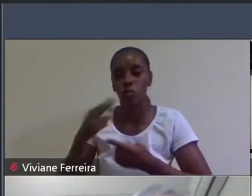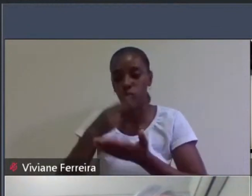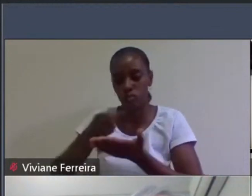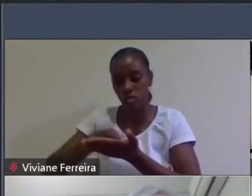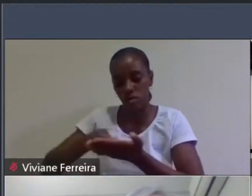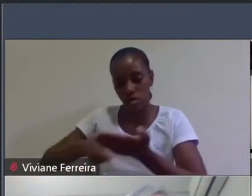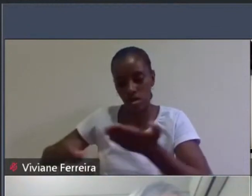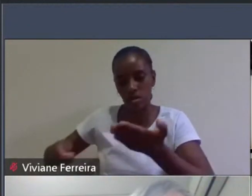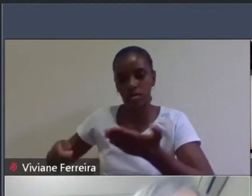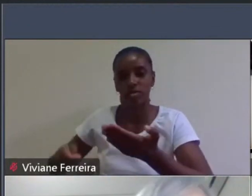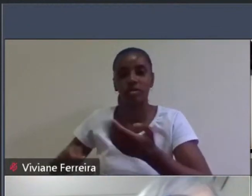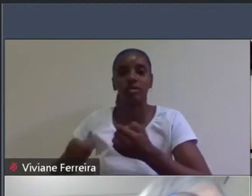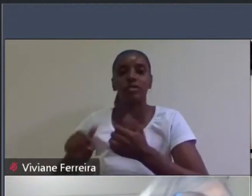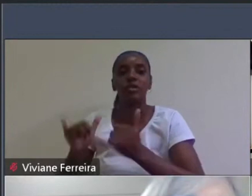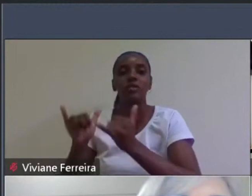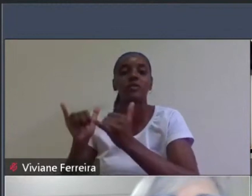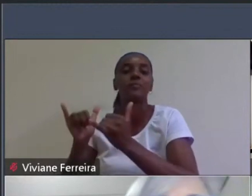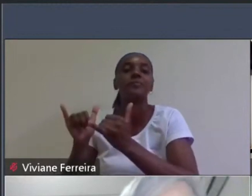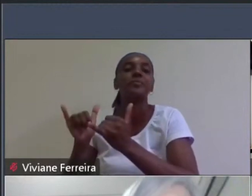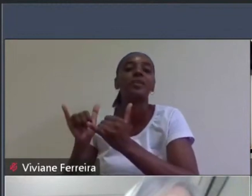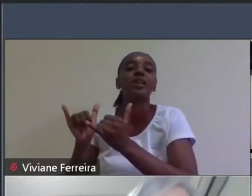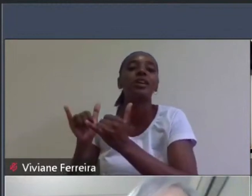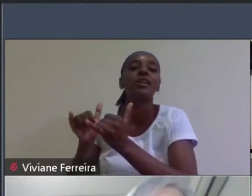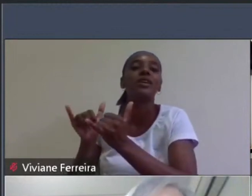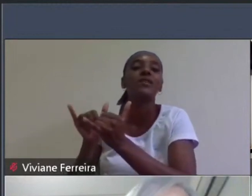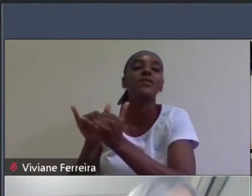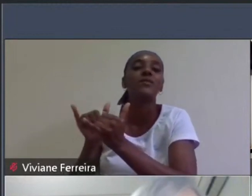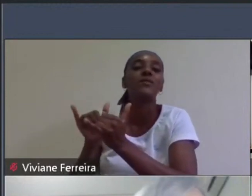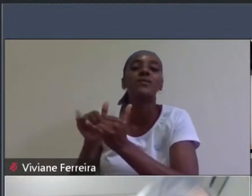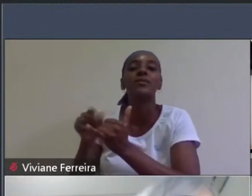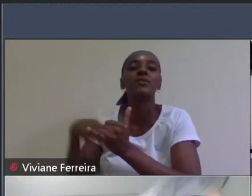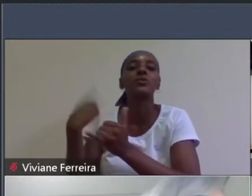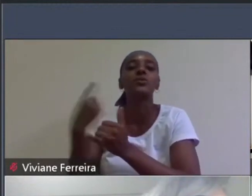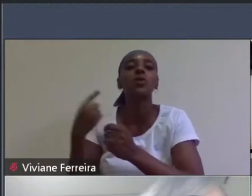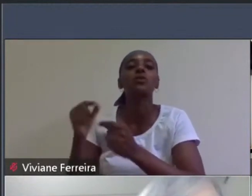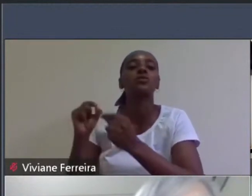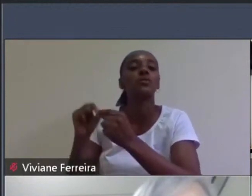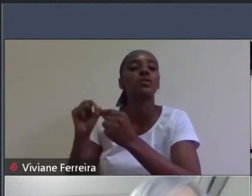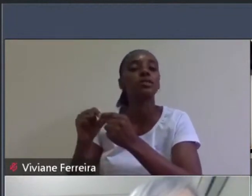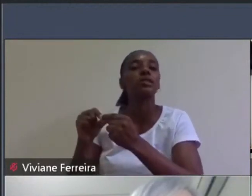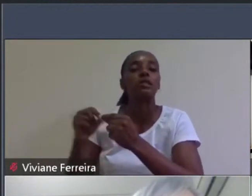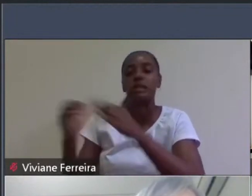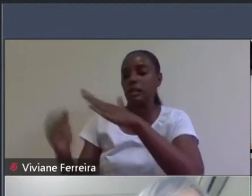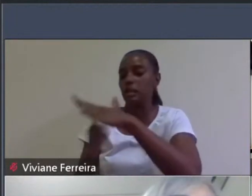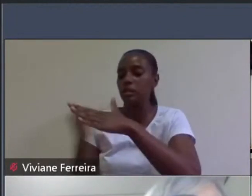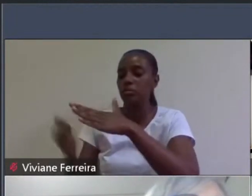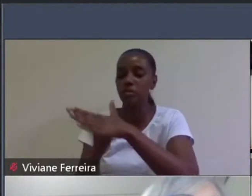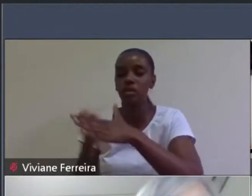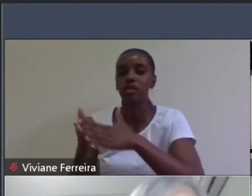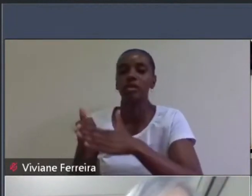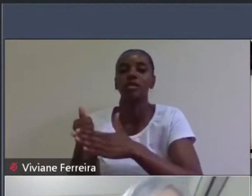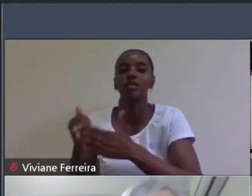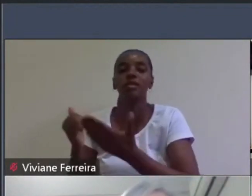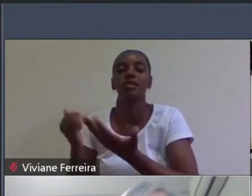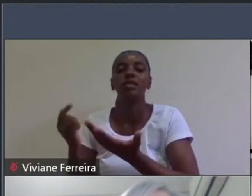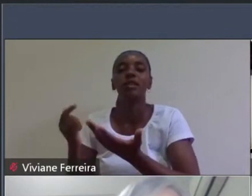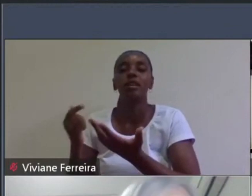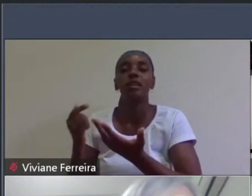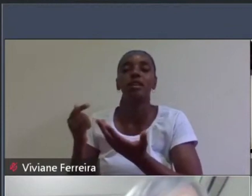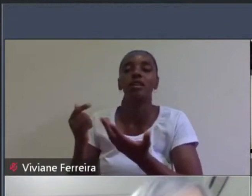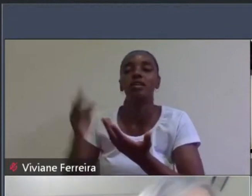dividir, para dizer, vamos fazer, né, da nossa empresa uma empresa inclusiva, vamos trazer histórias, vamos